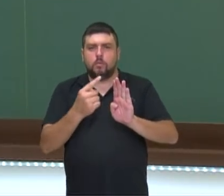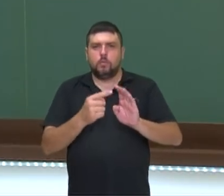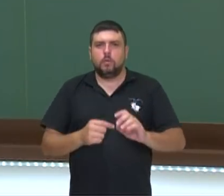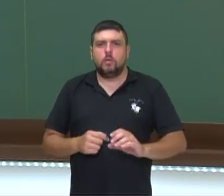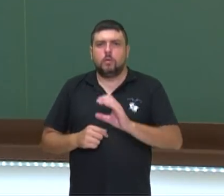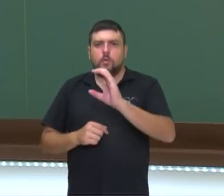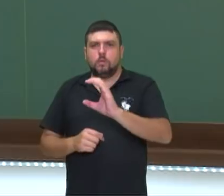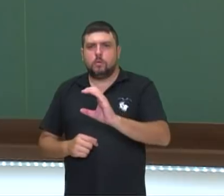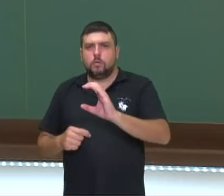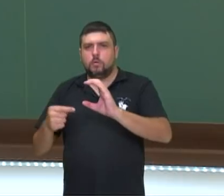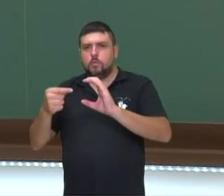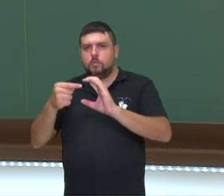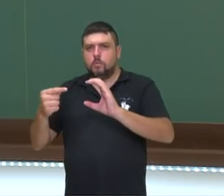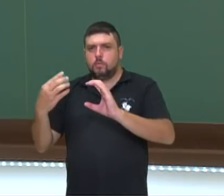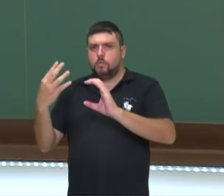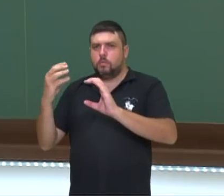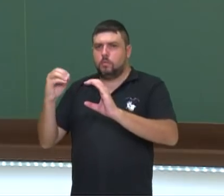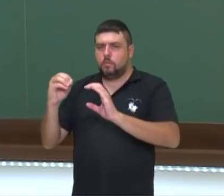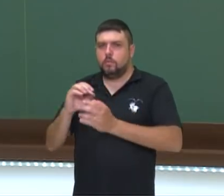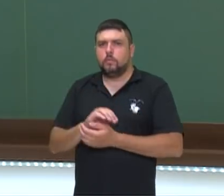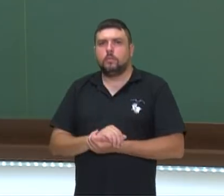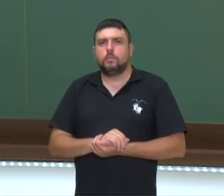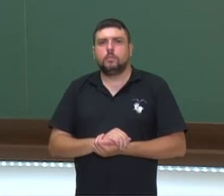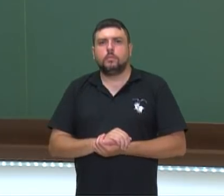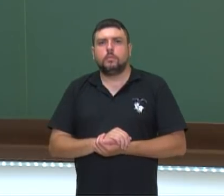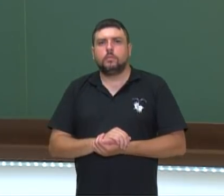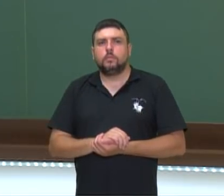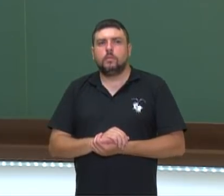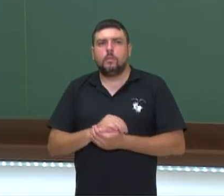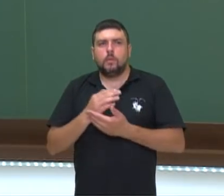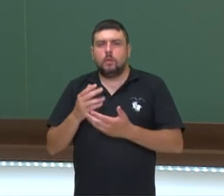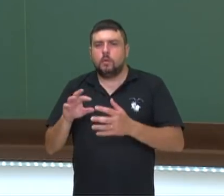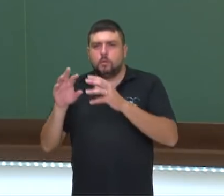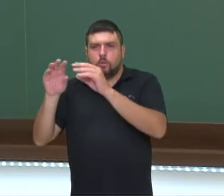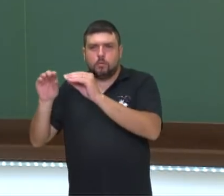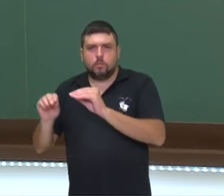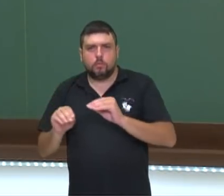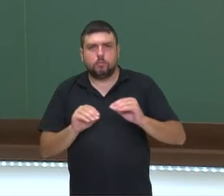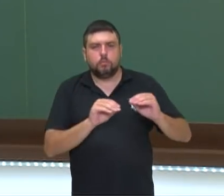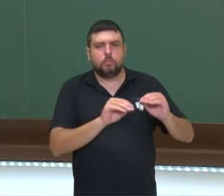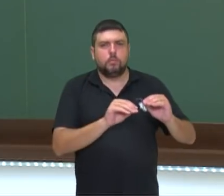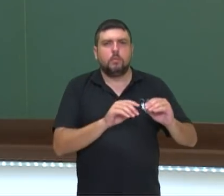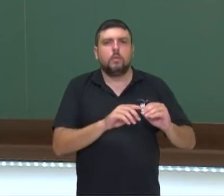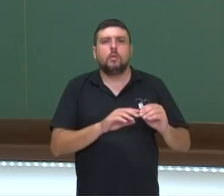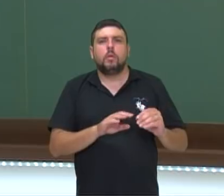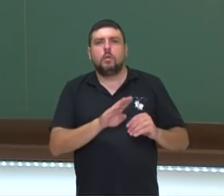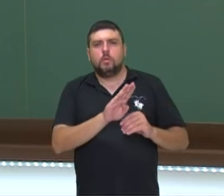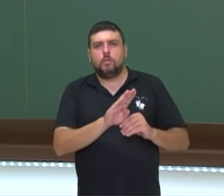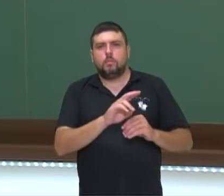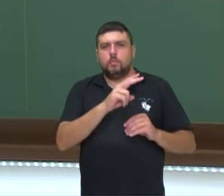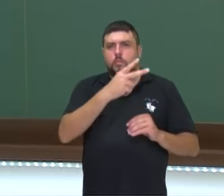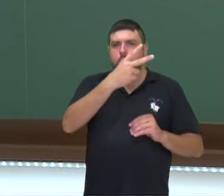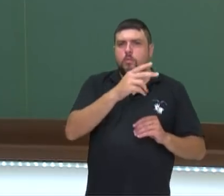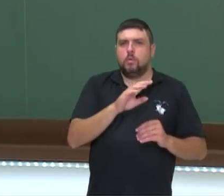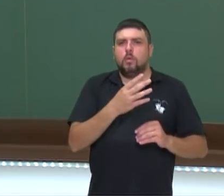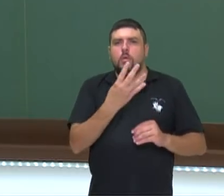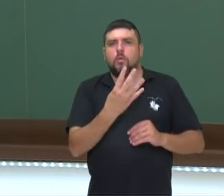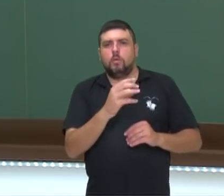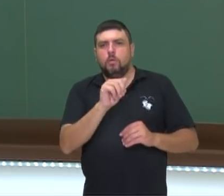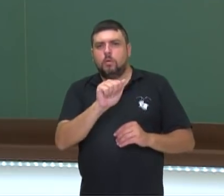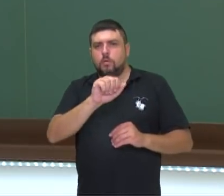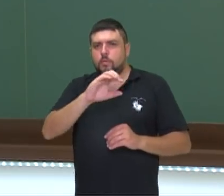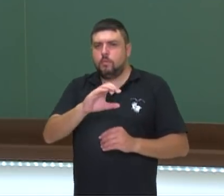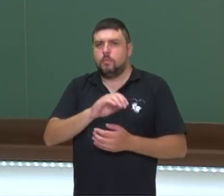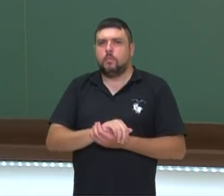C, menos 40. Resolvendo o discriminante aqui do lado, que é B ao quadrado menos 4AC, B